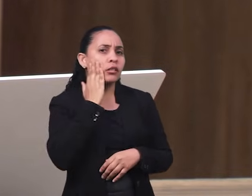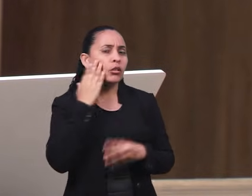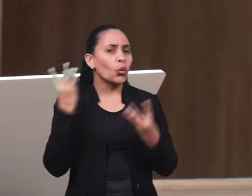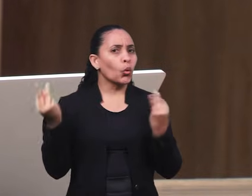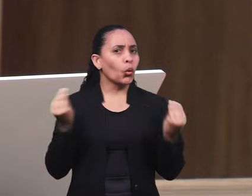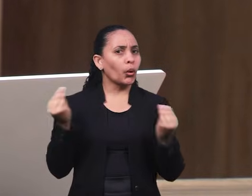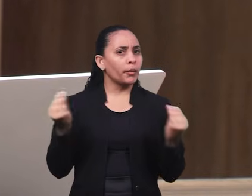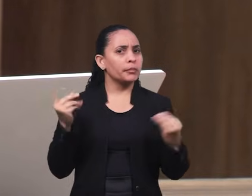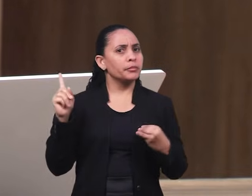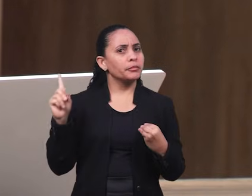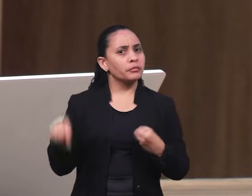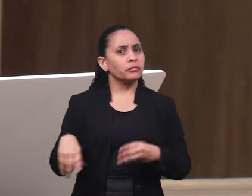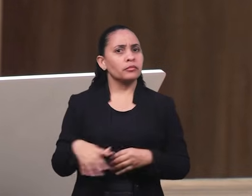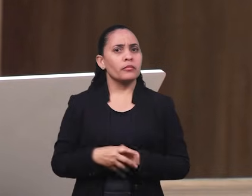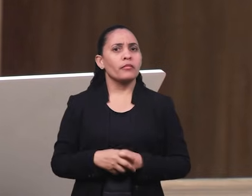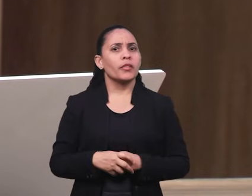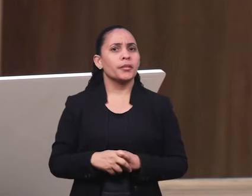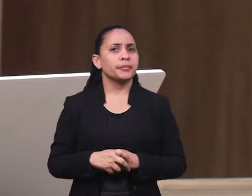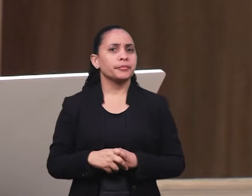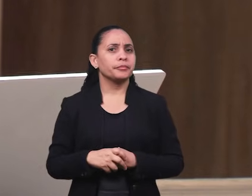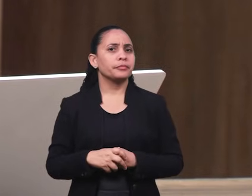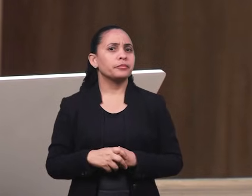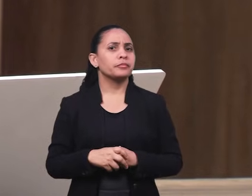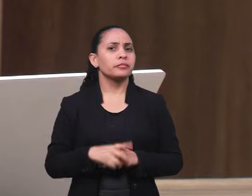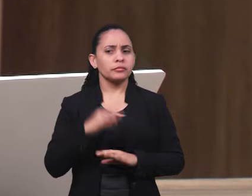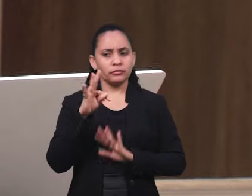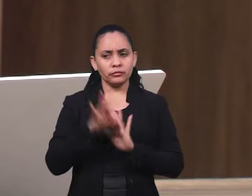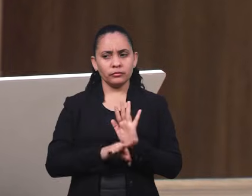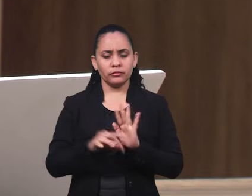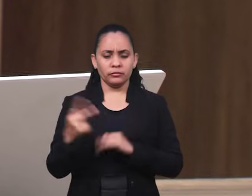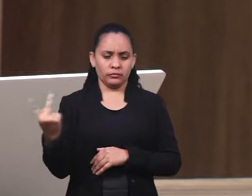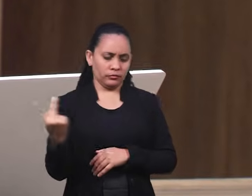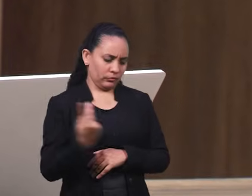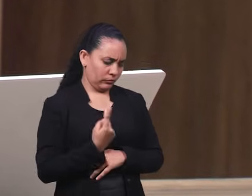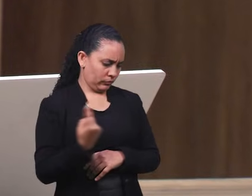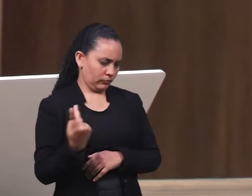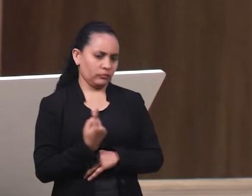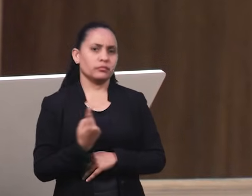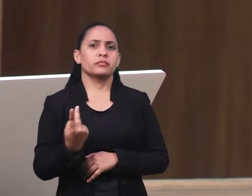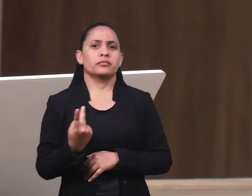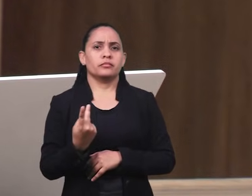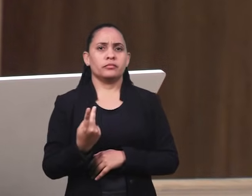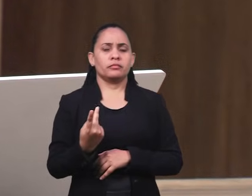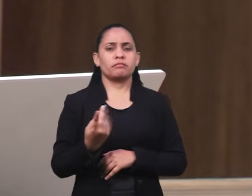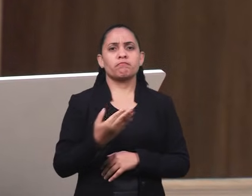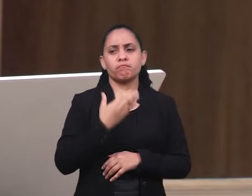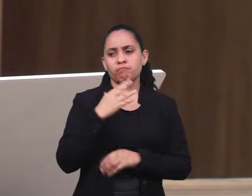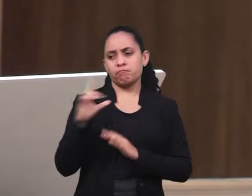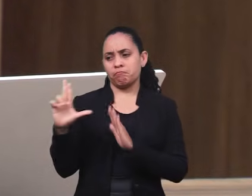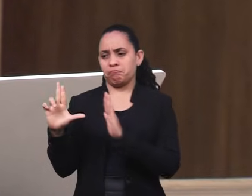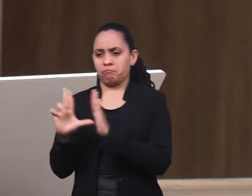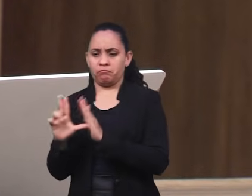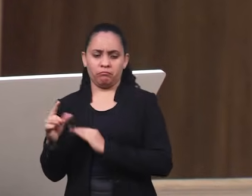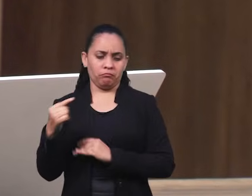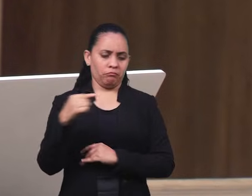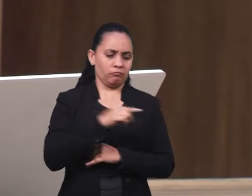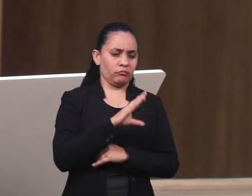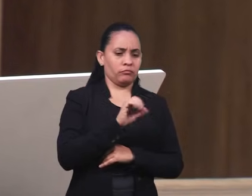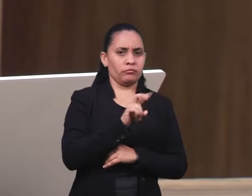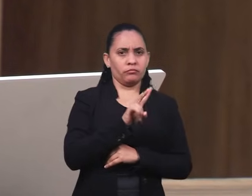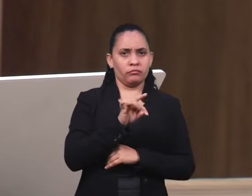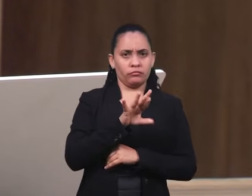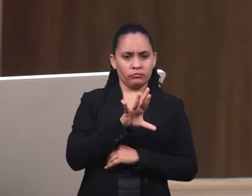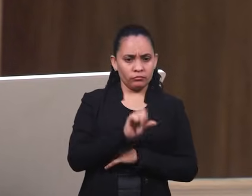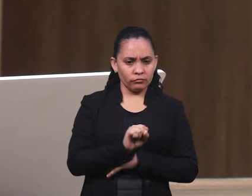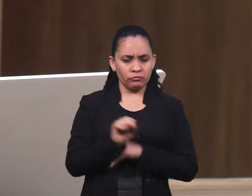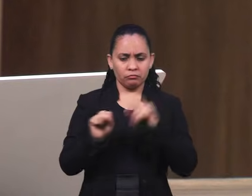para entender como é que é a questão desses dois homens. Agora, foram dois homens importantes.